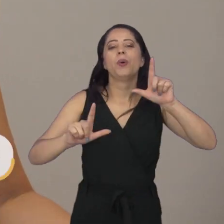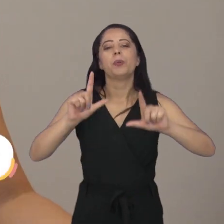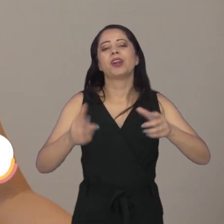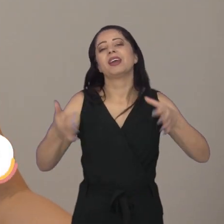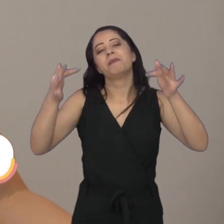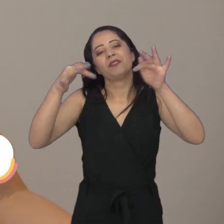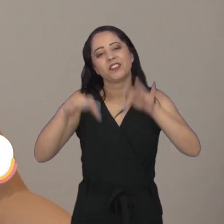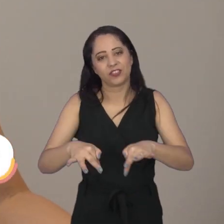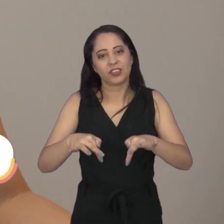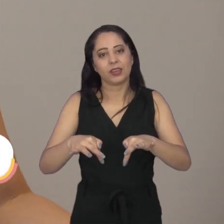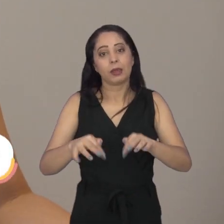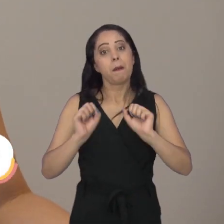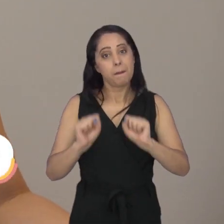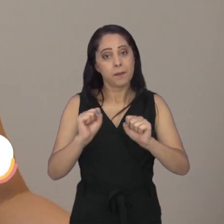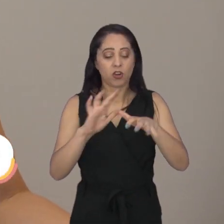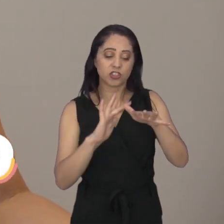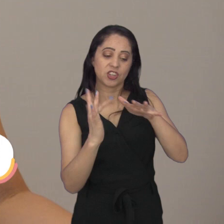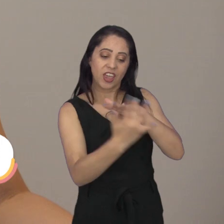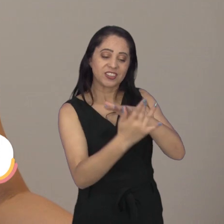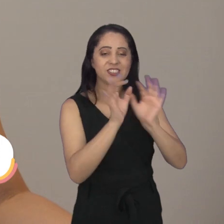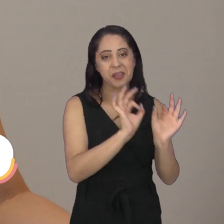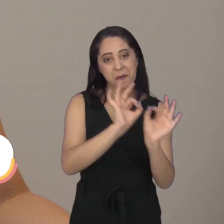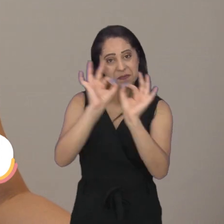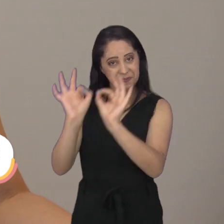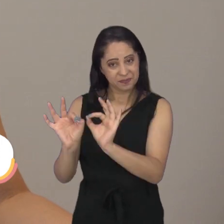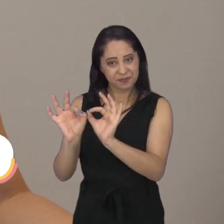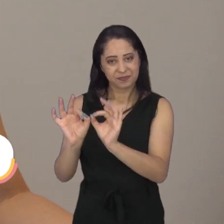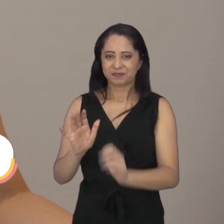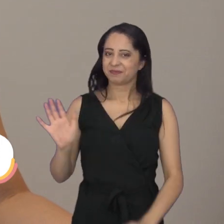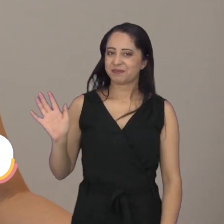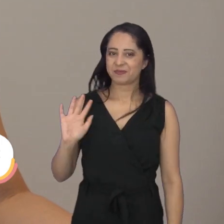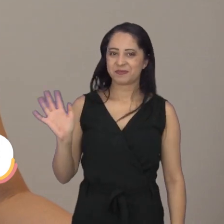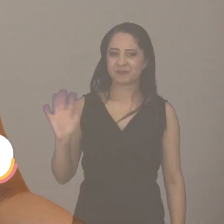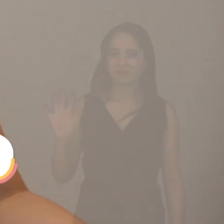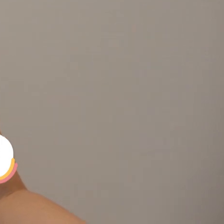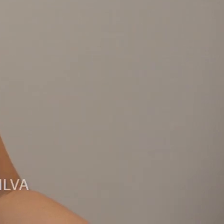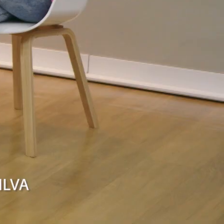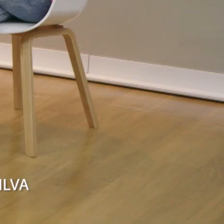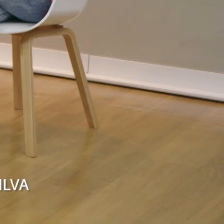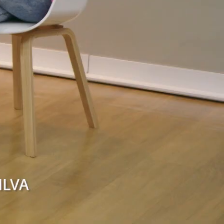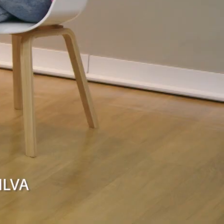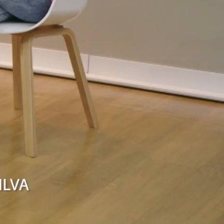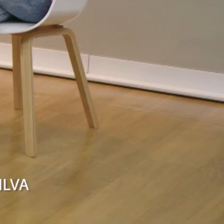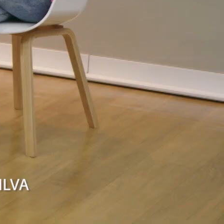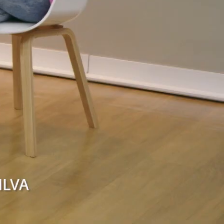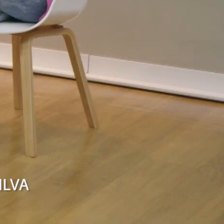fica por aqui. Acompanhe a gente nas nossas redes sociais. Até a próxima!